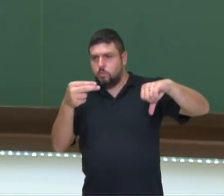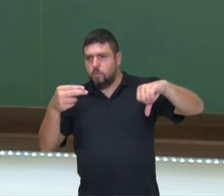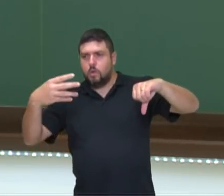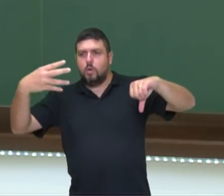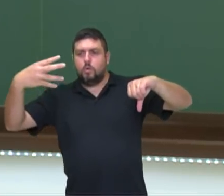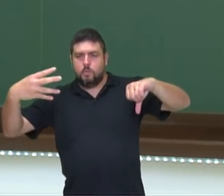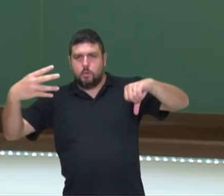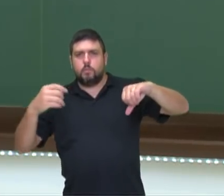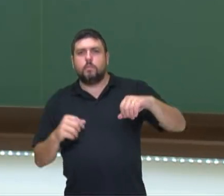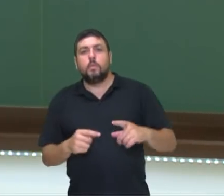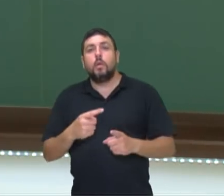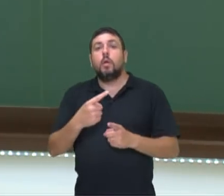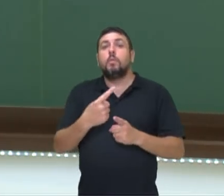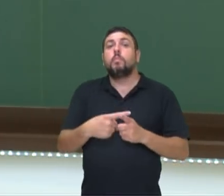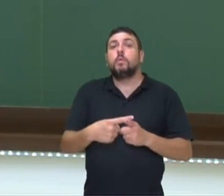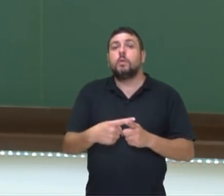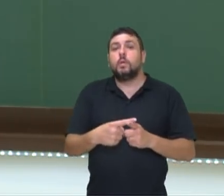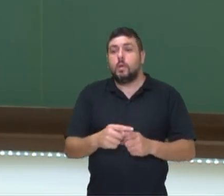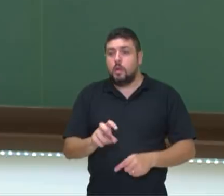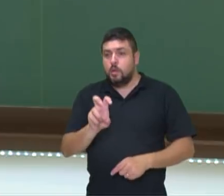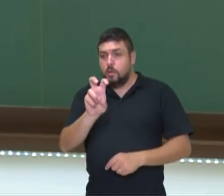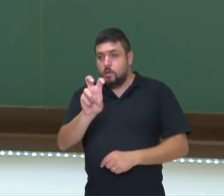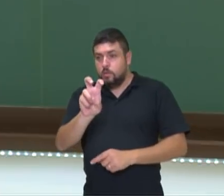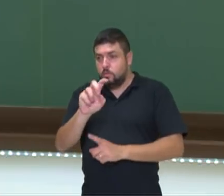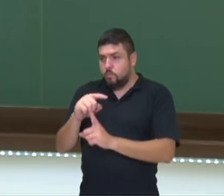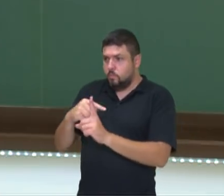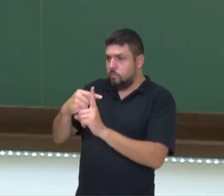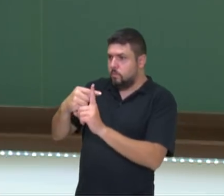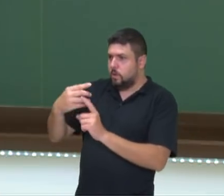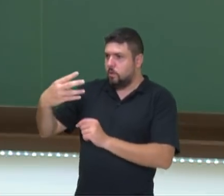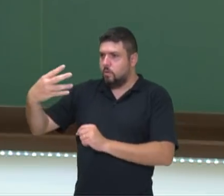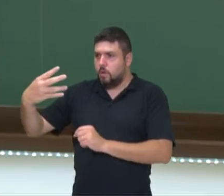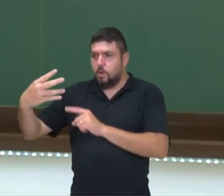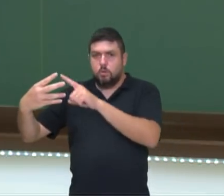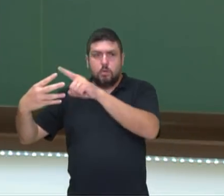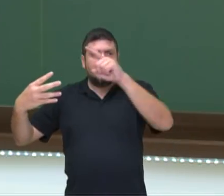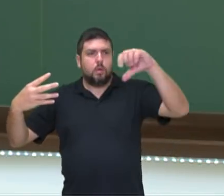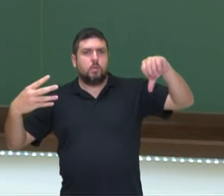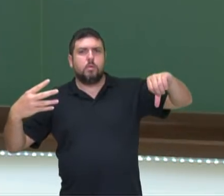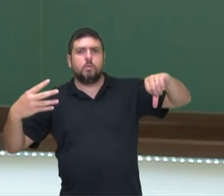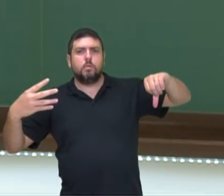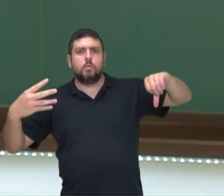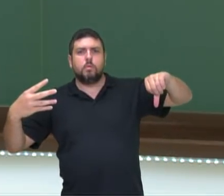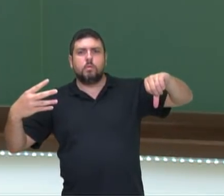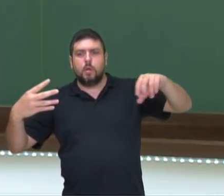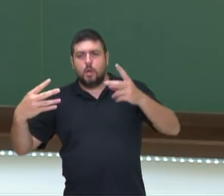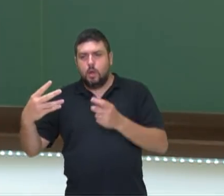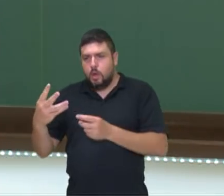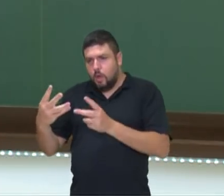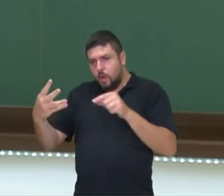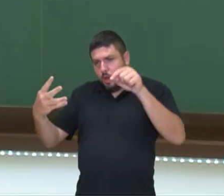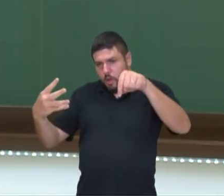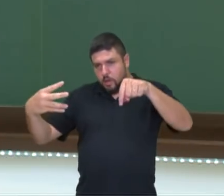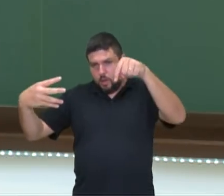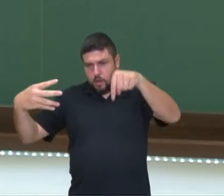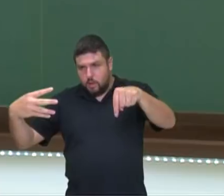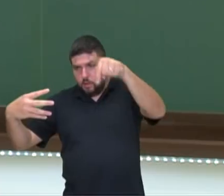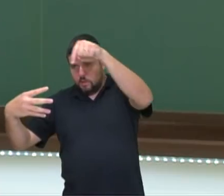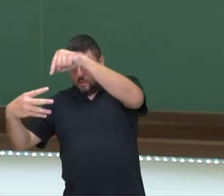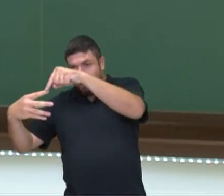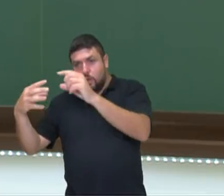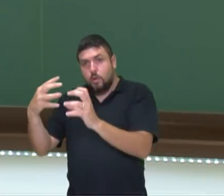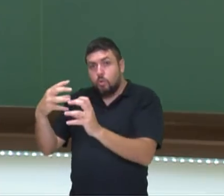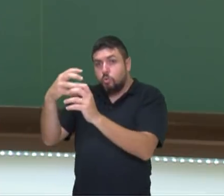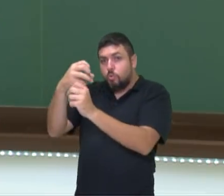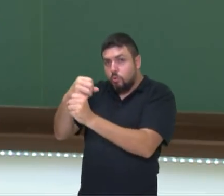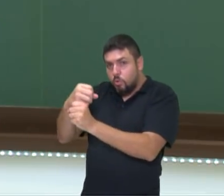Por quê? 5 mais 4 é igual a 9. Então, elas se complementam. Quem era a diferença? Olha aqui,